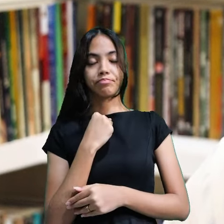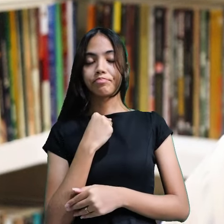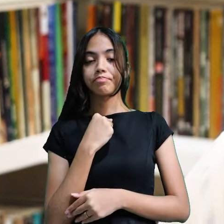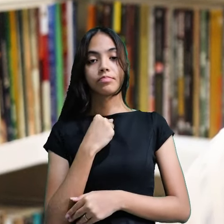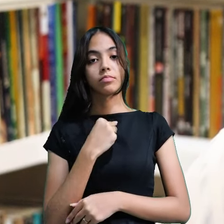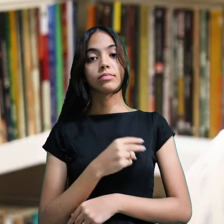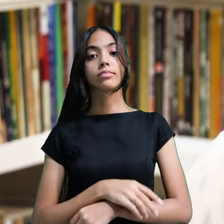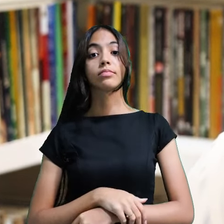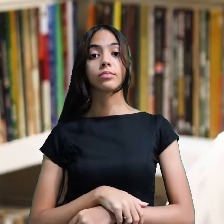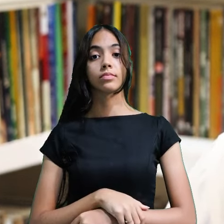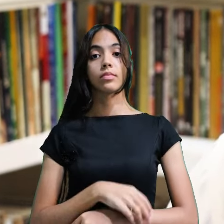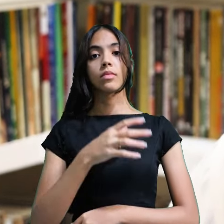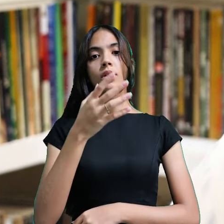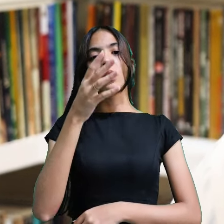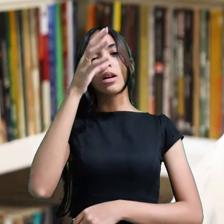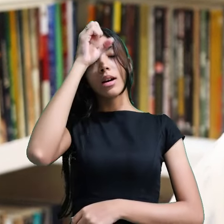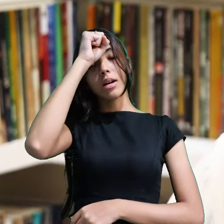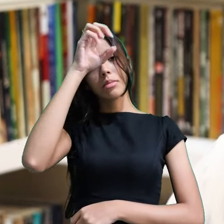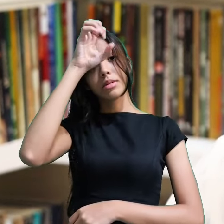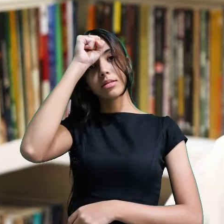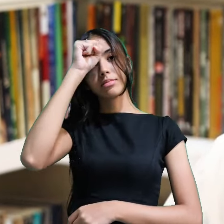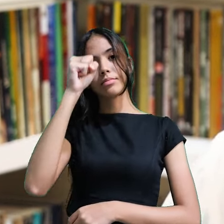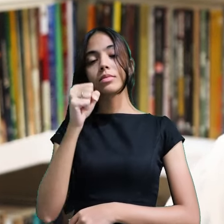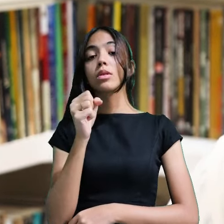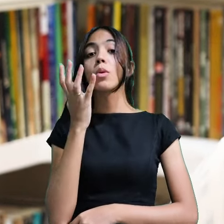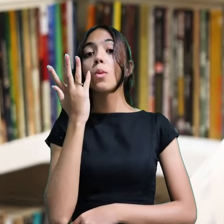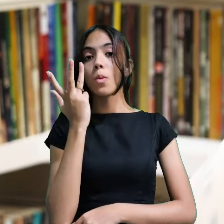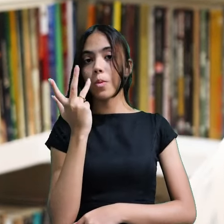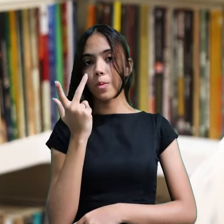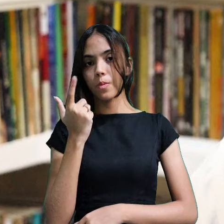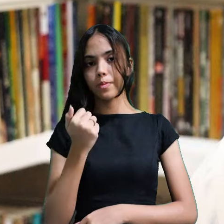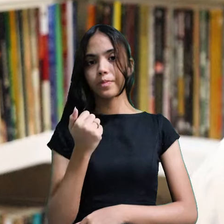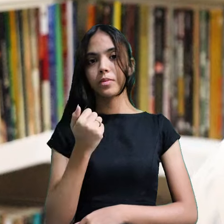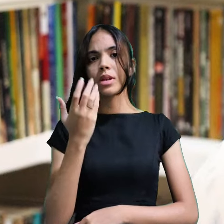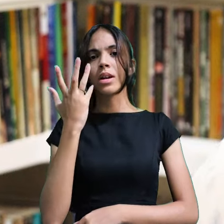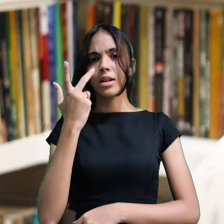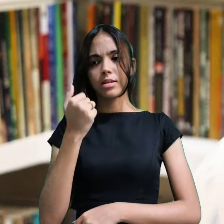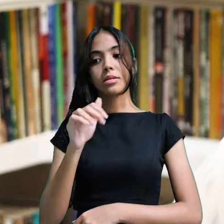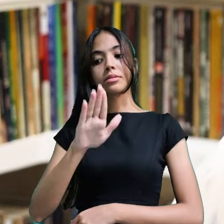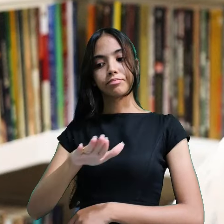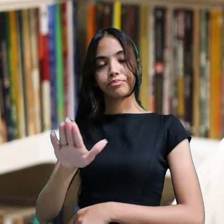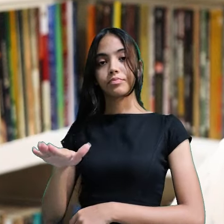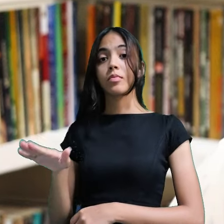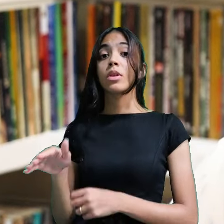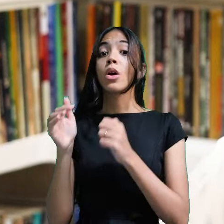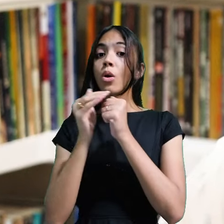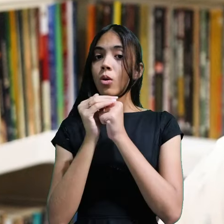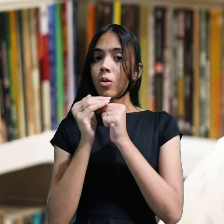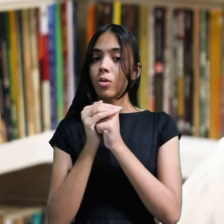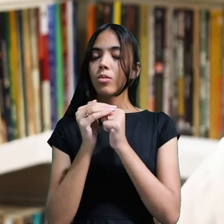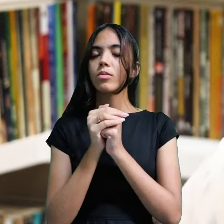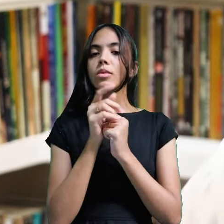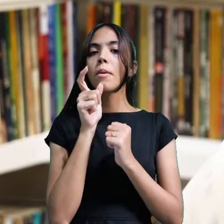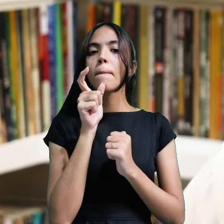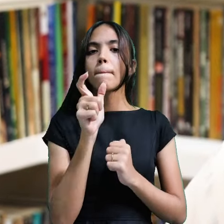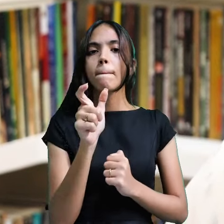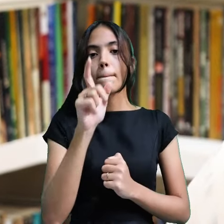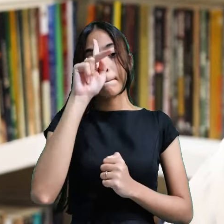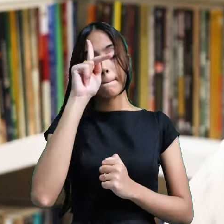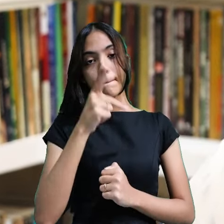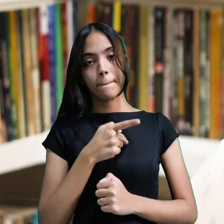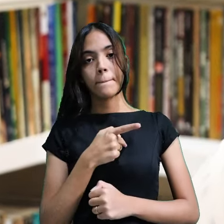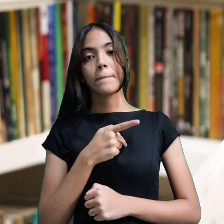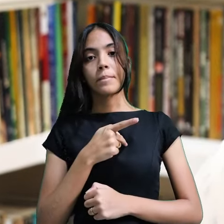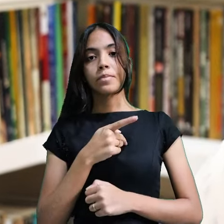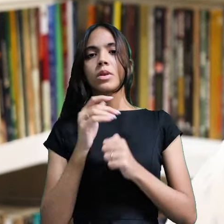cristão. Aprendamos com as crianças. Elas, em geral, oram com suas próprias palavras e